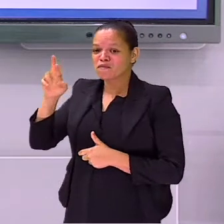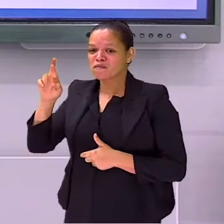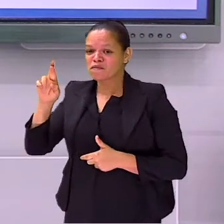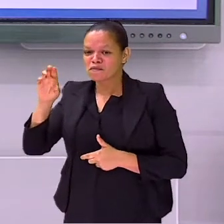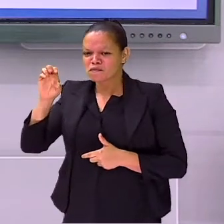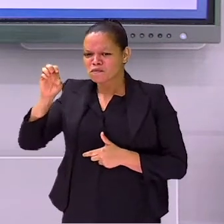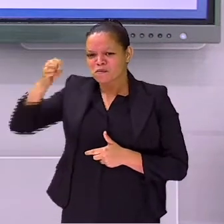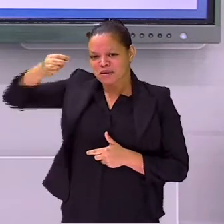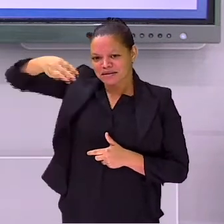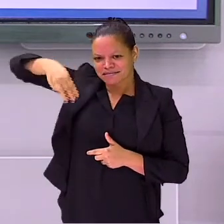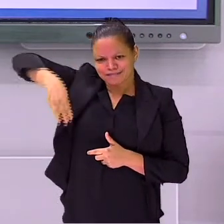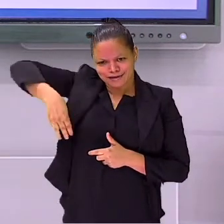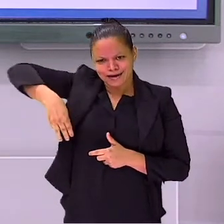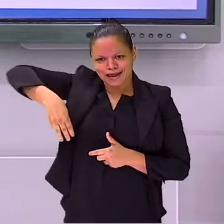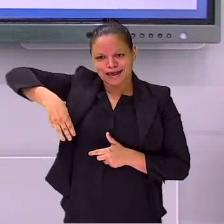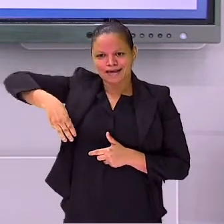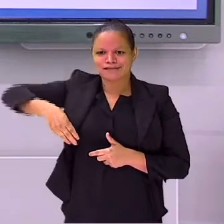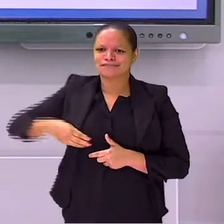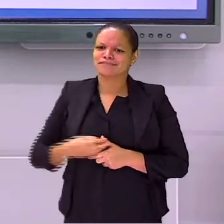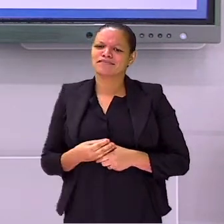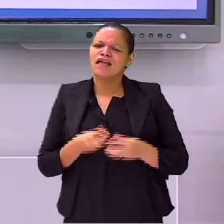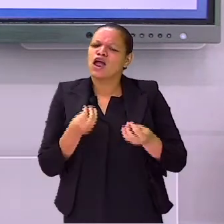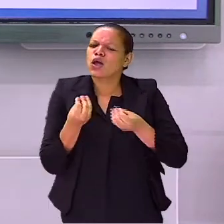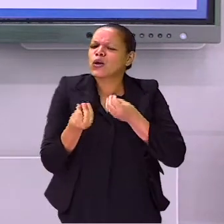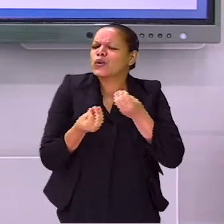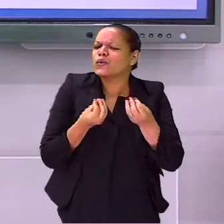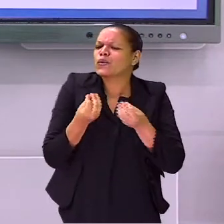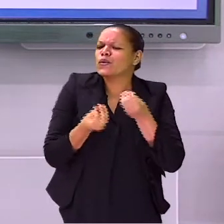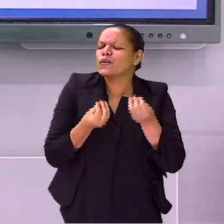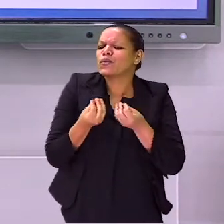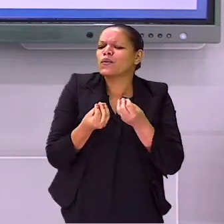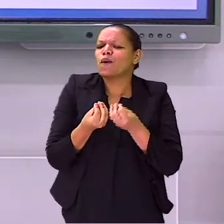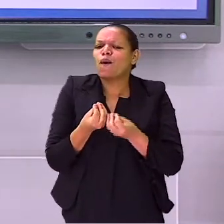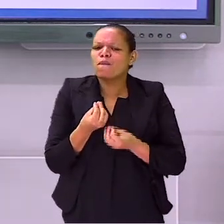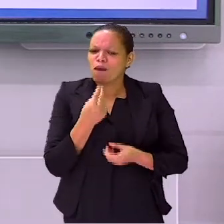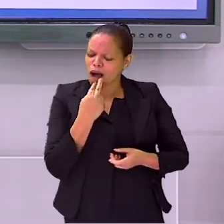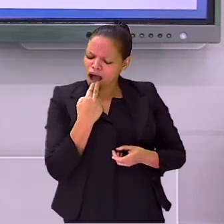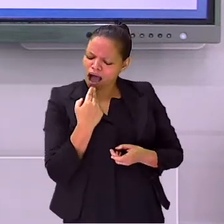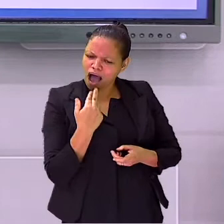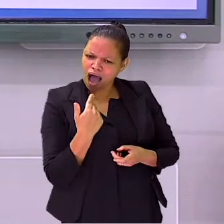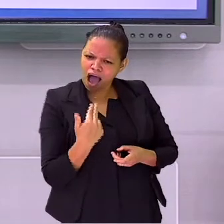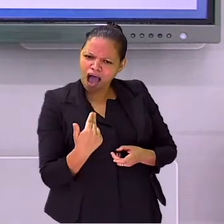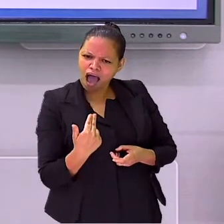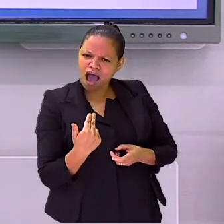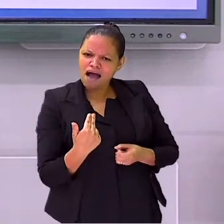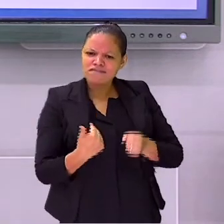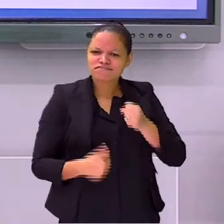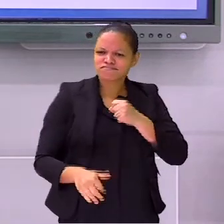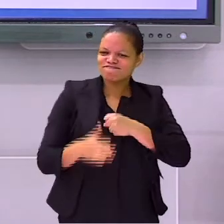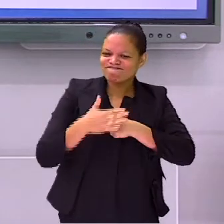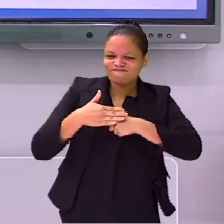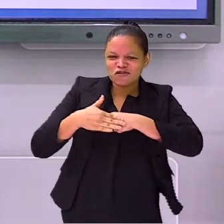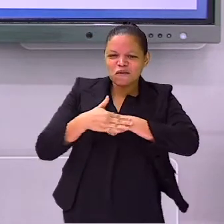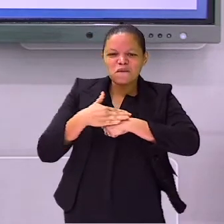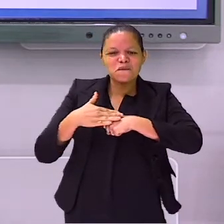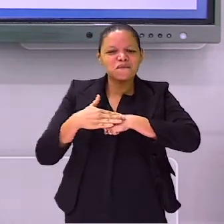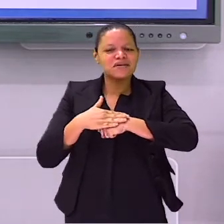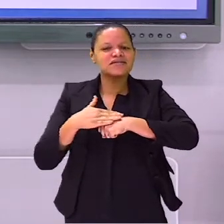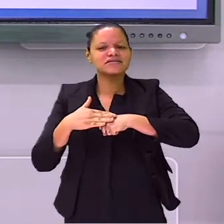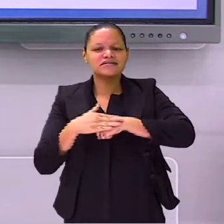não imagina, não é mesmo? E a gente usa a palavra trem para